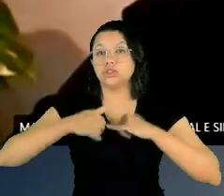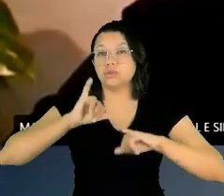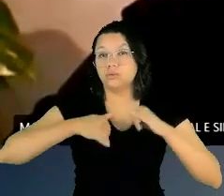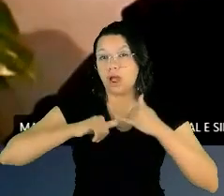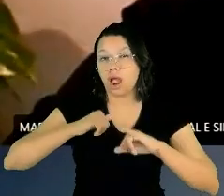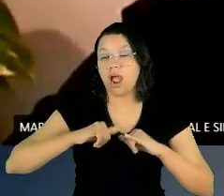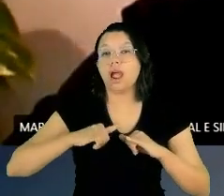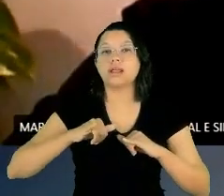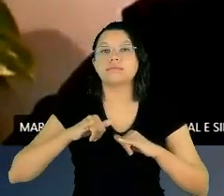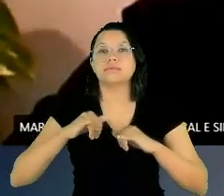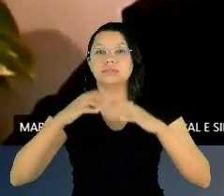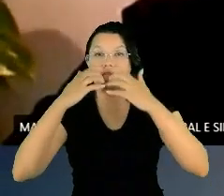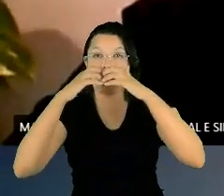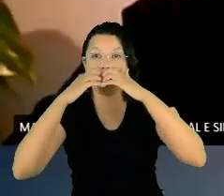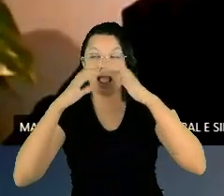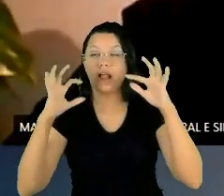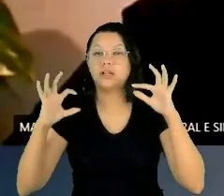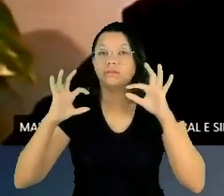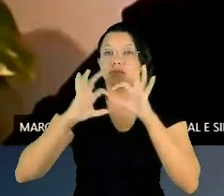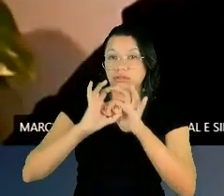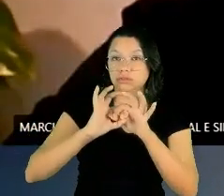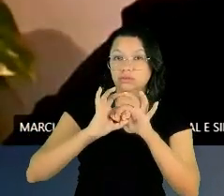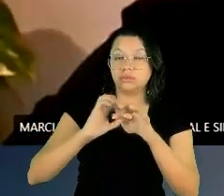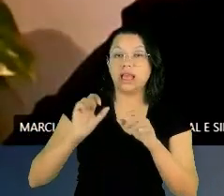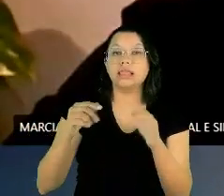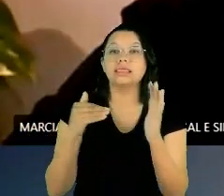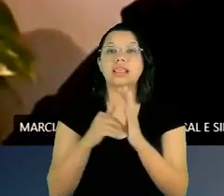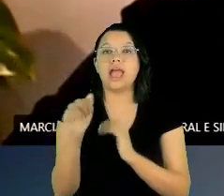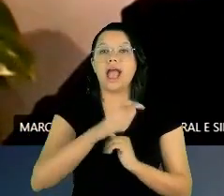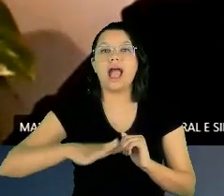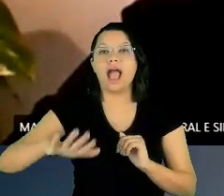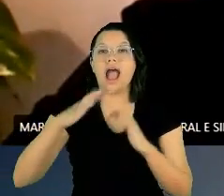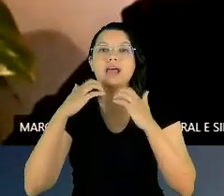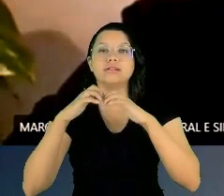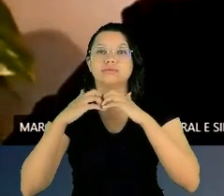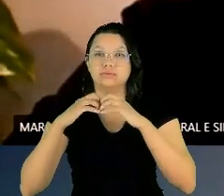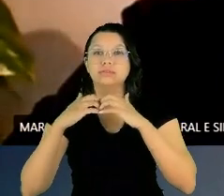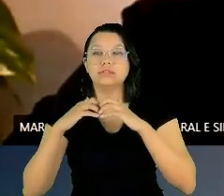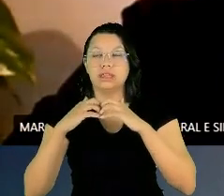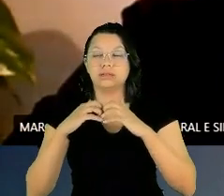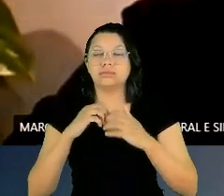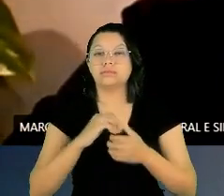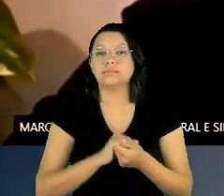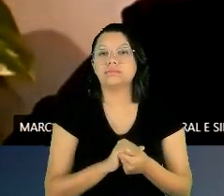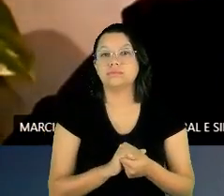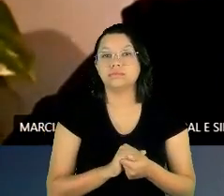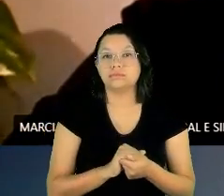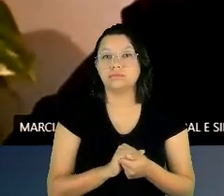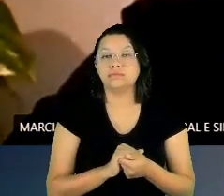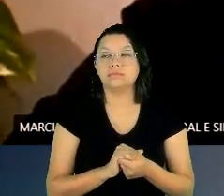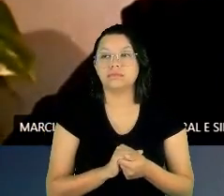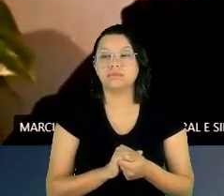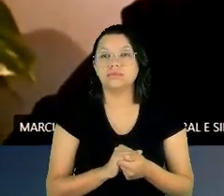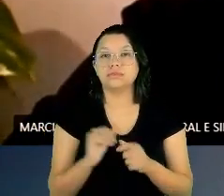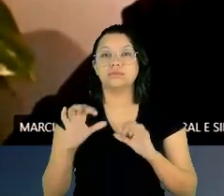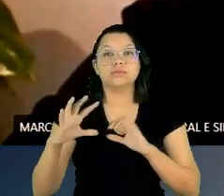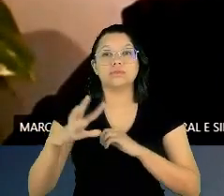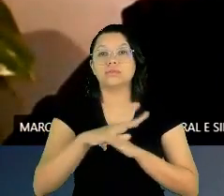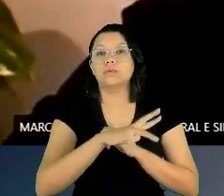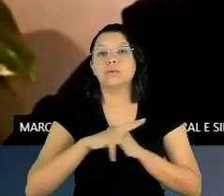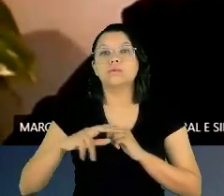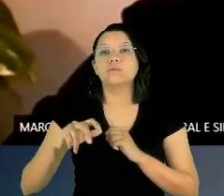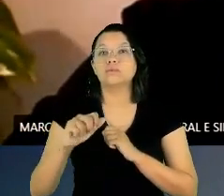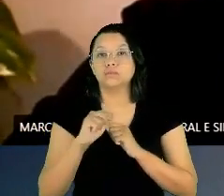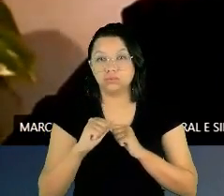substâncias químicas, das redes neurais, conectomes, até as áreas cerebrais, né, as localizações corticais, aí falando,